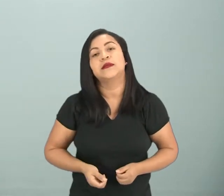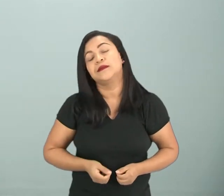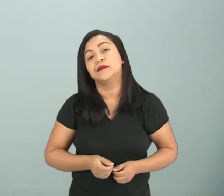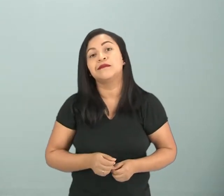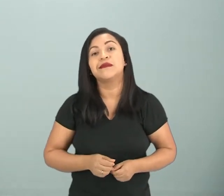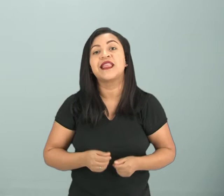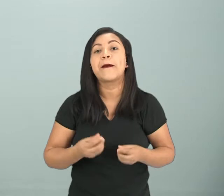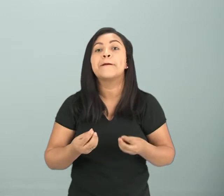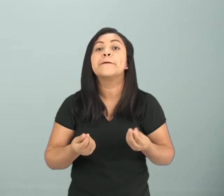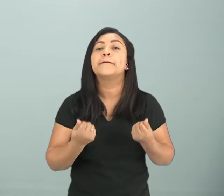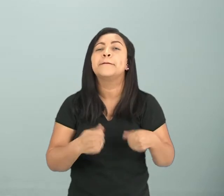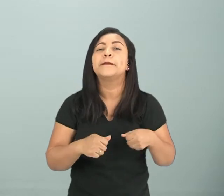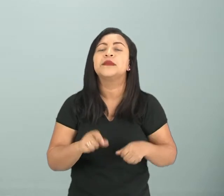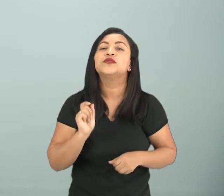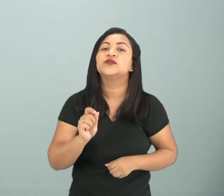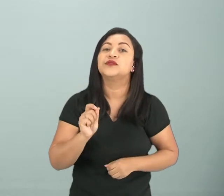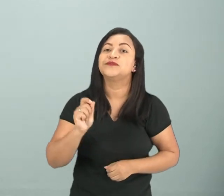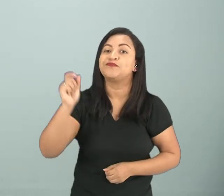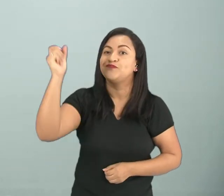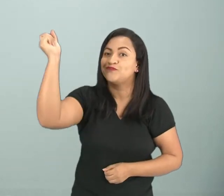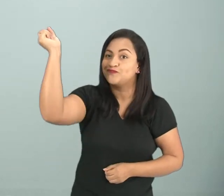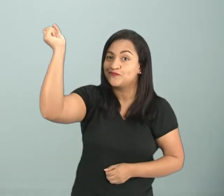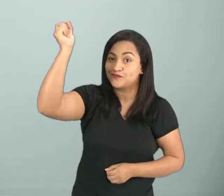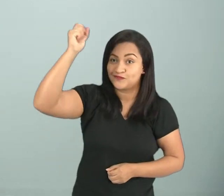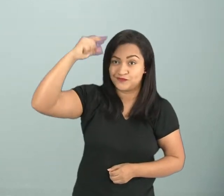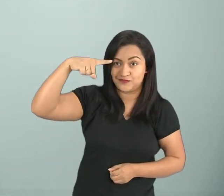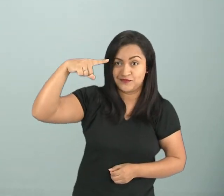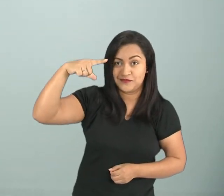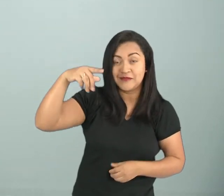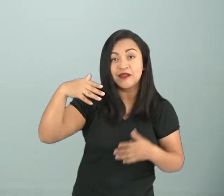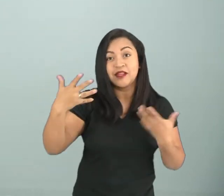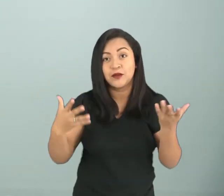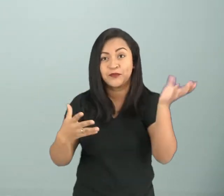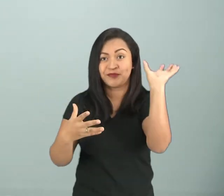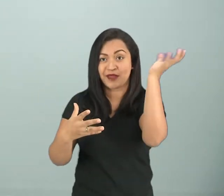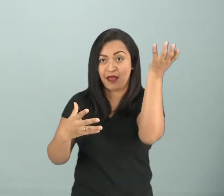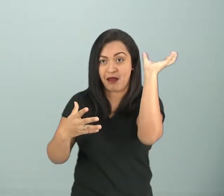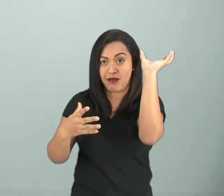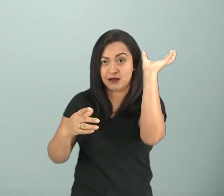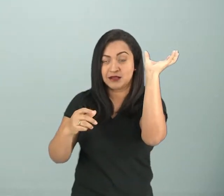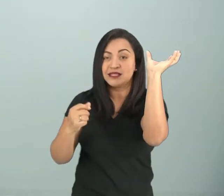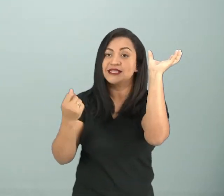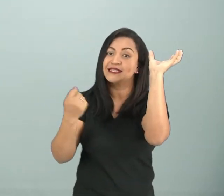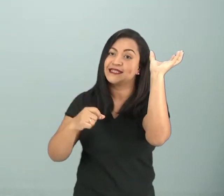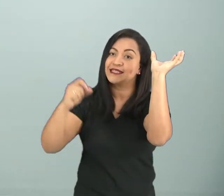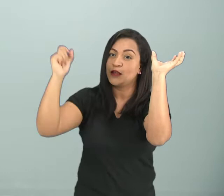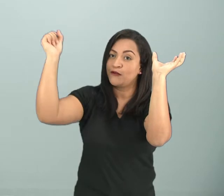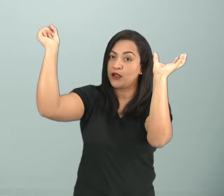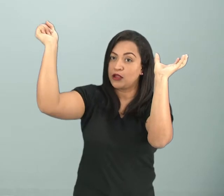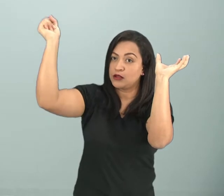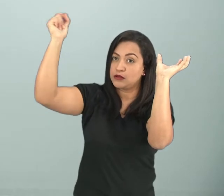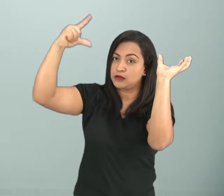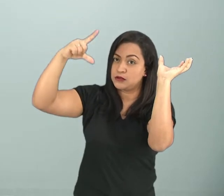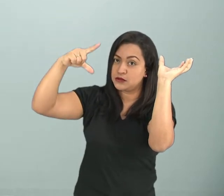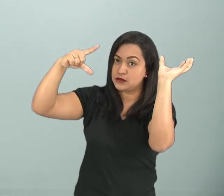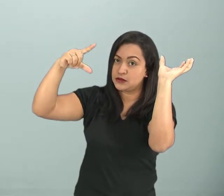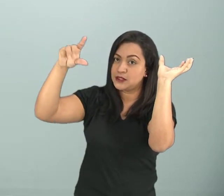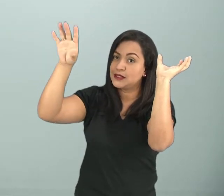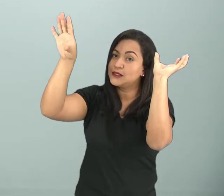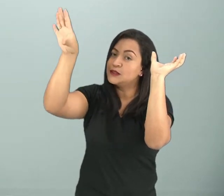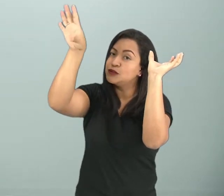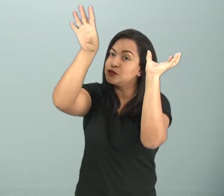é proveniente do sol, então a planta ela vai assimilar a energia luminosa, essa